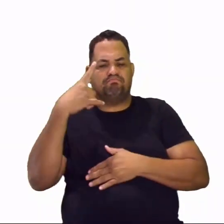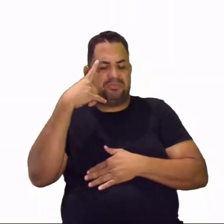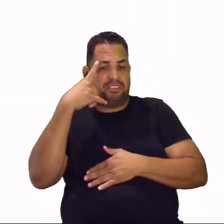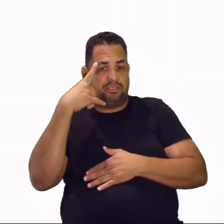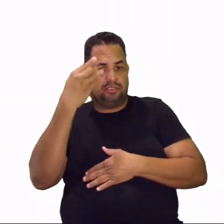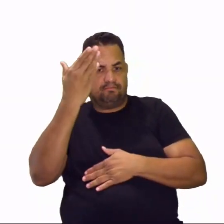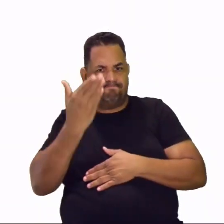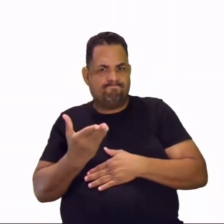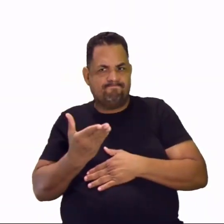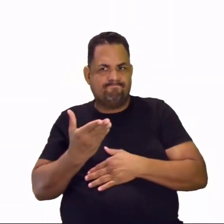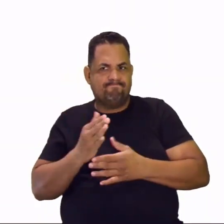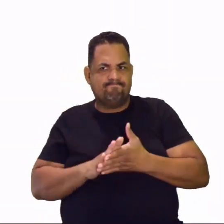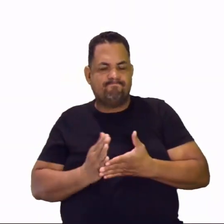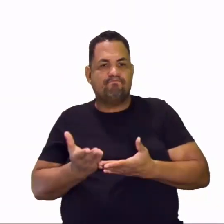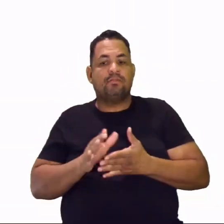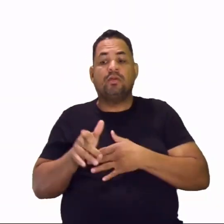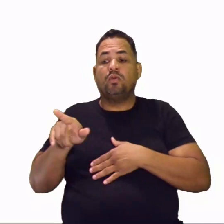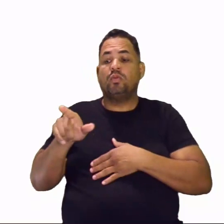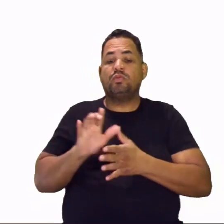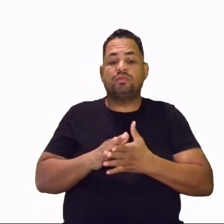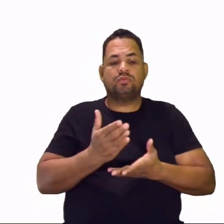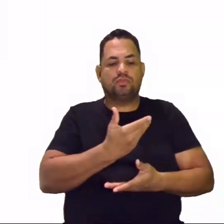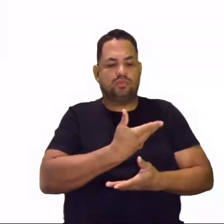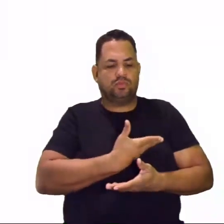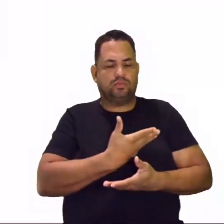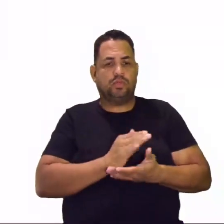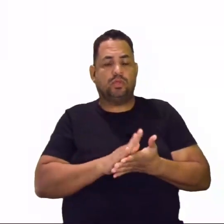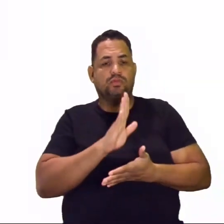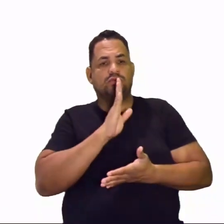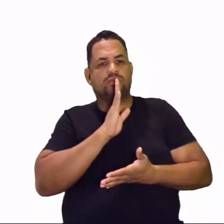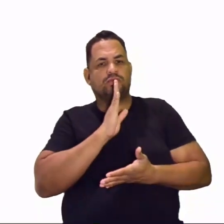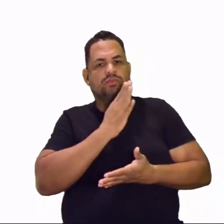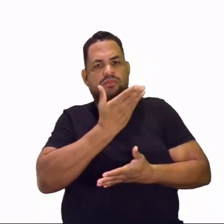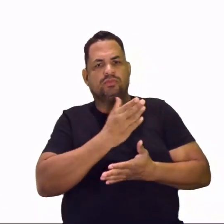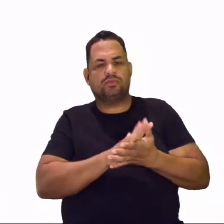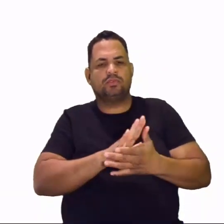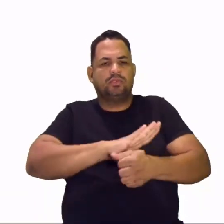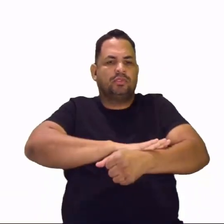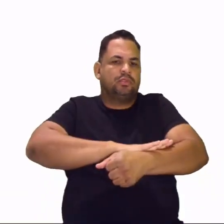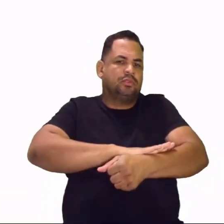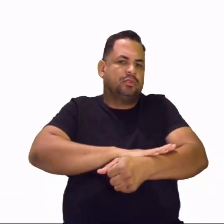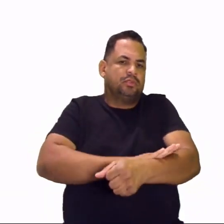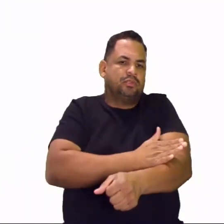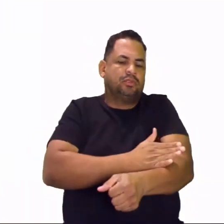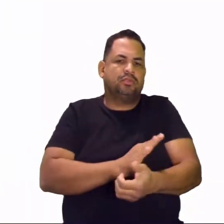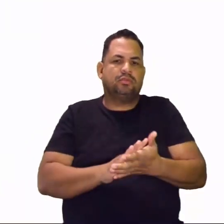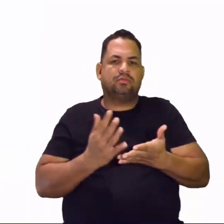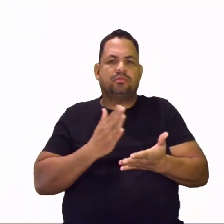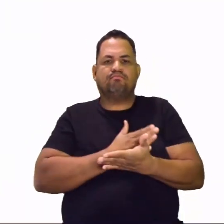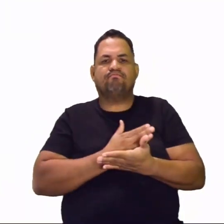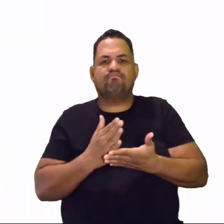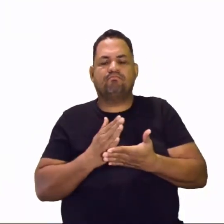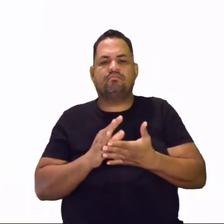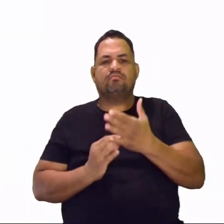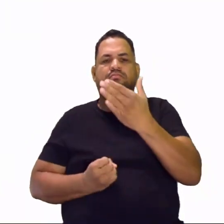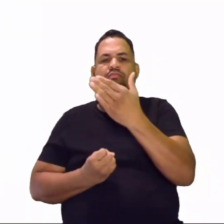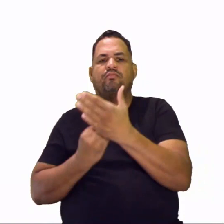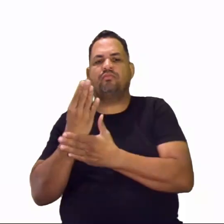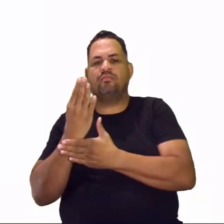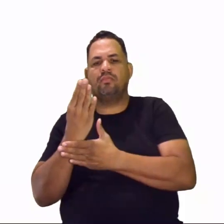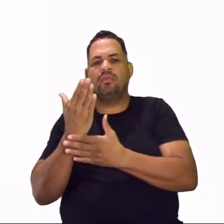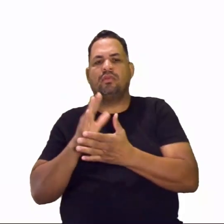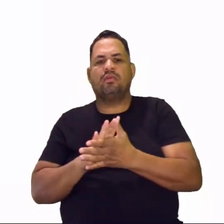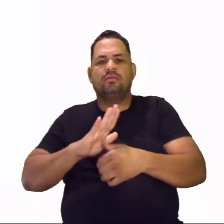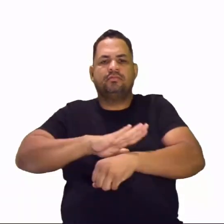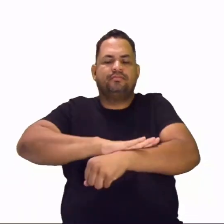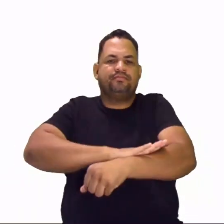de agir perante o outro que conhecemos como racismo. Então, a partir dessa visão é que surge aí